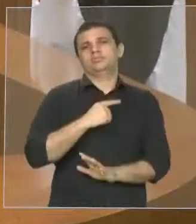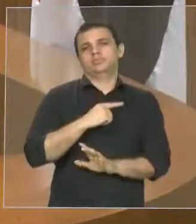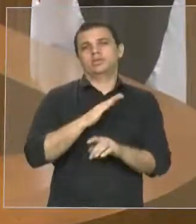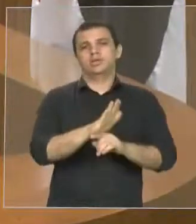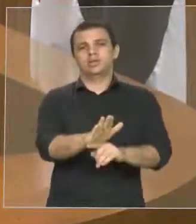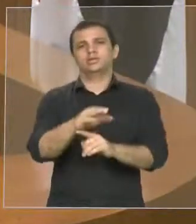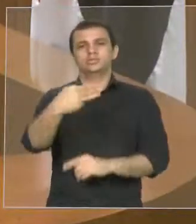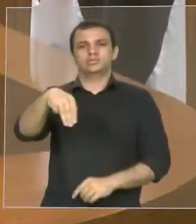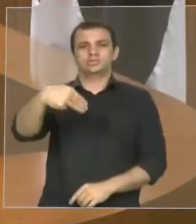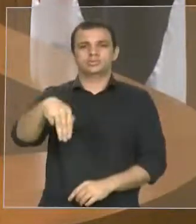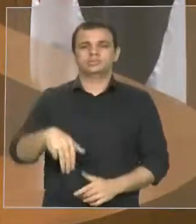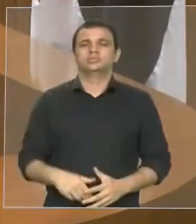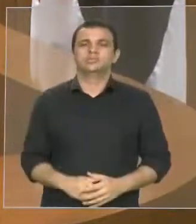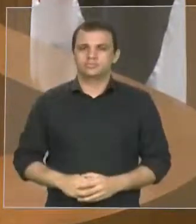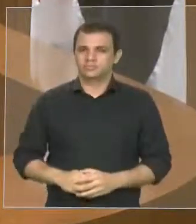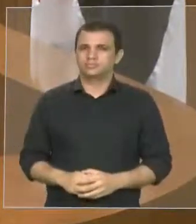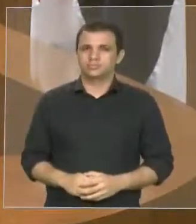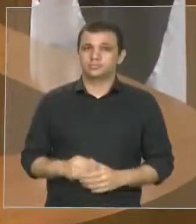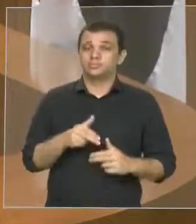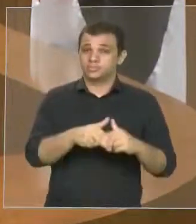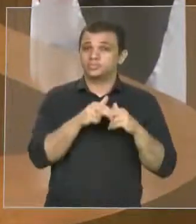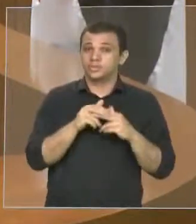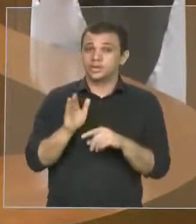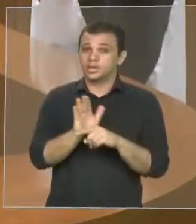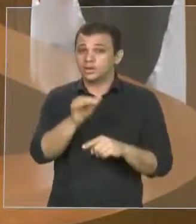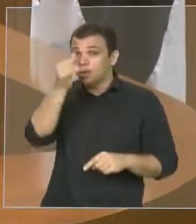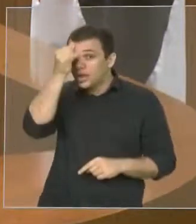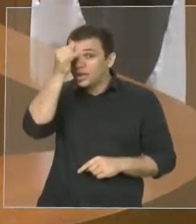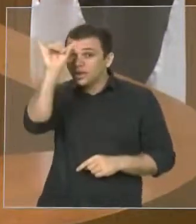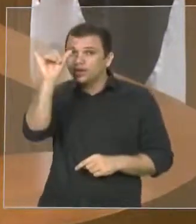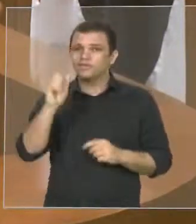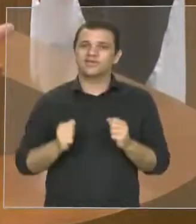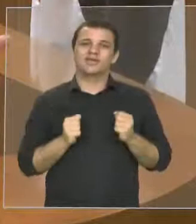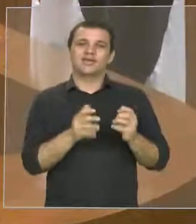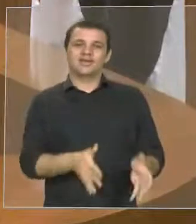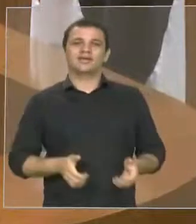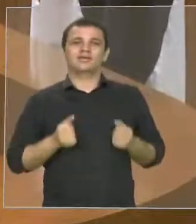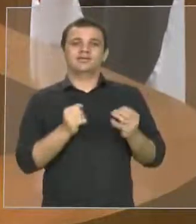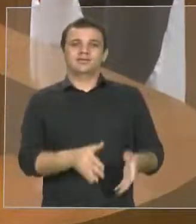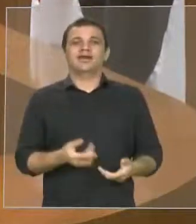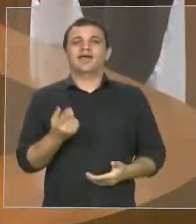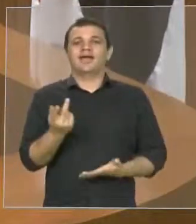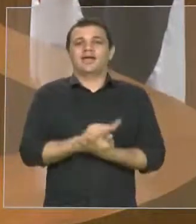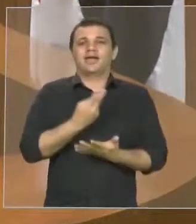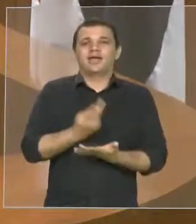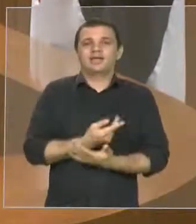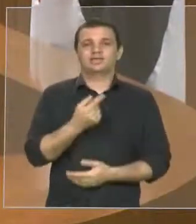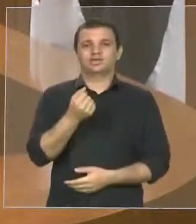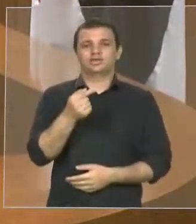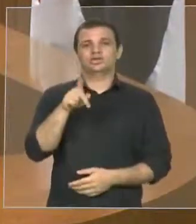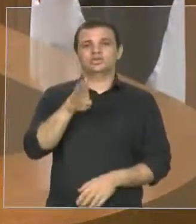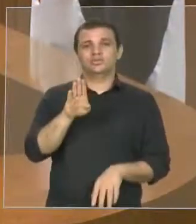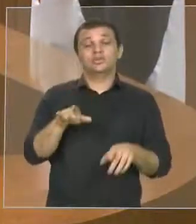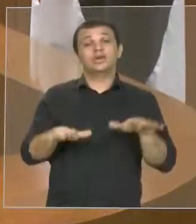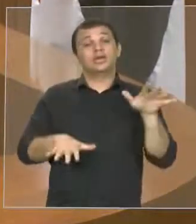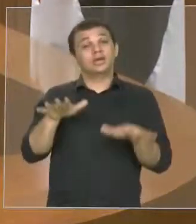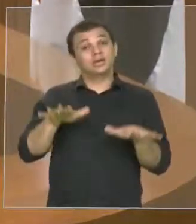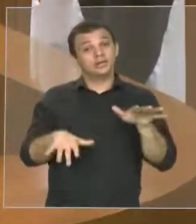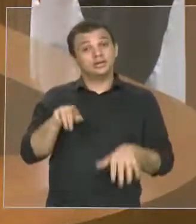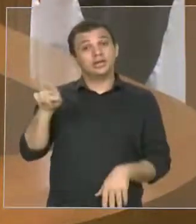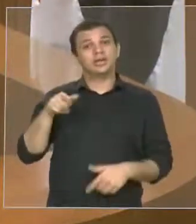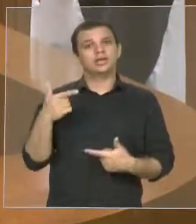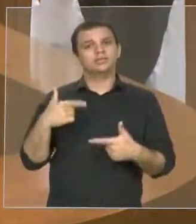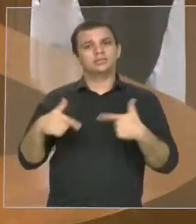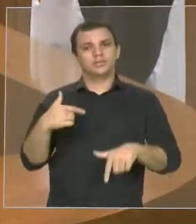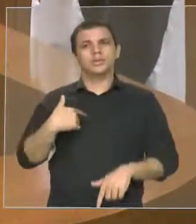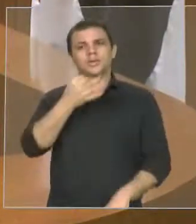de evitar o mau uso do recurso público, muitas vezes trabalhando o que acho até a